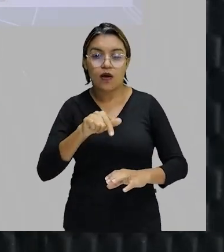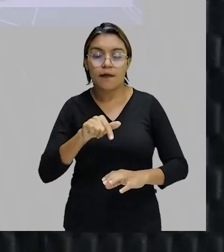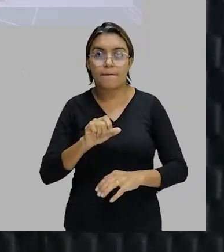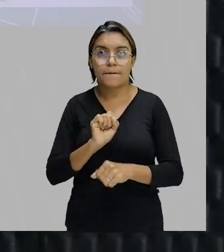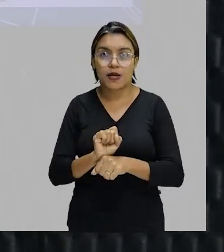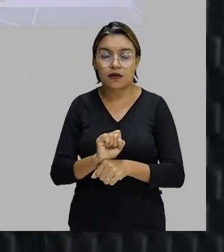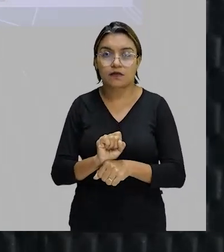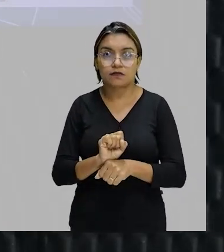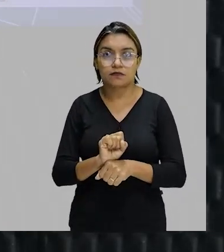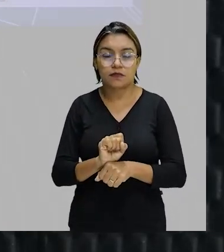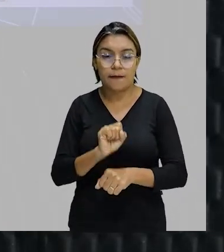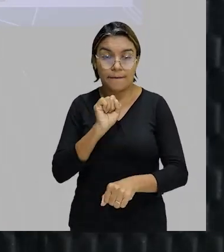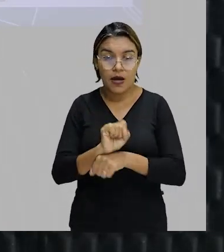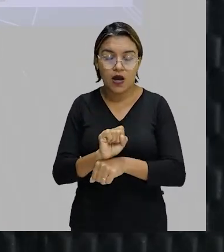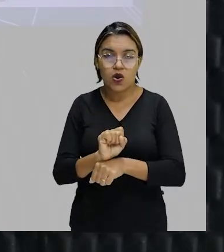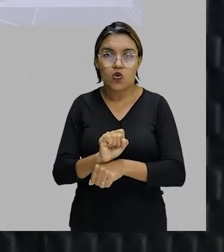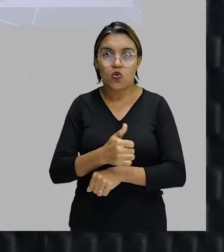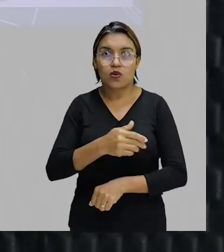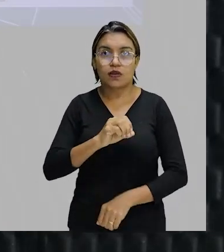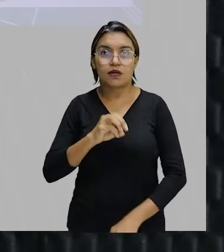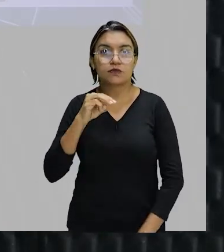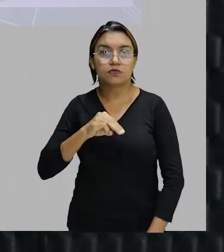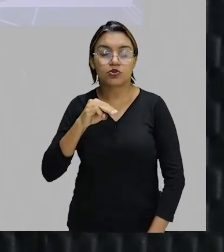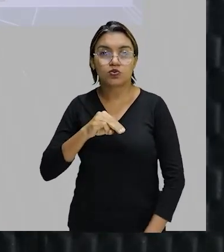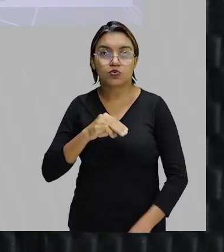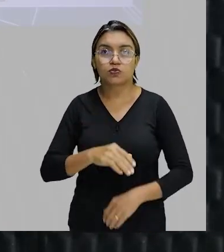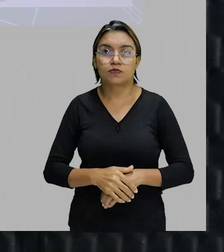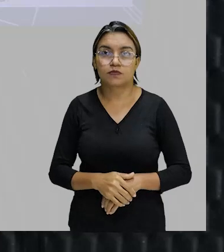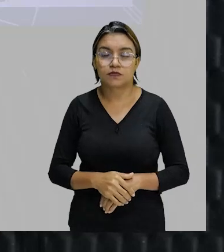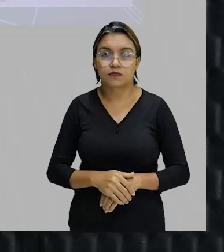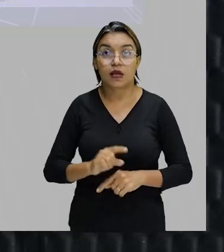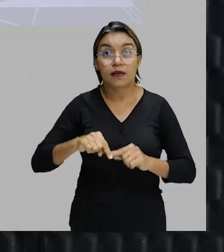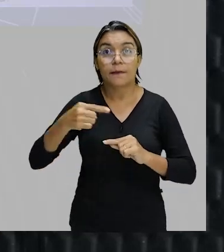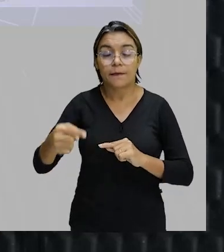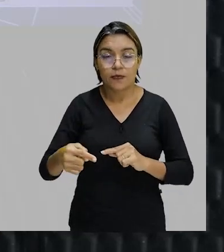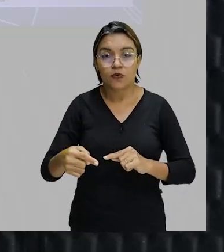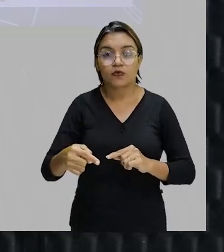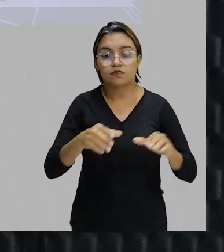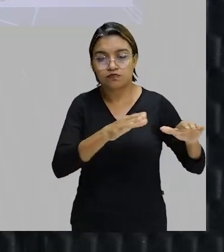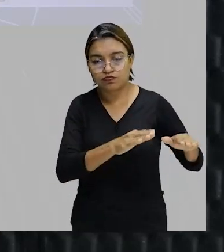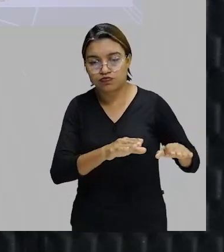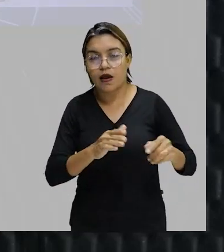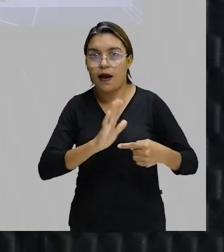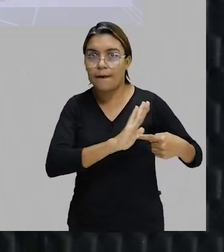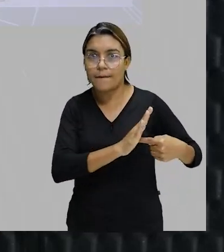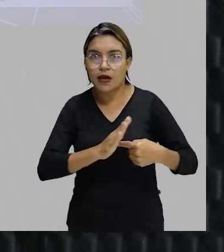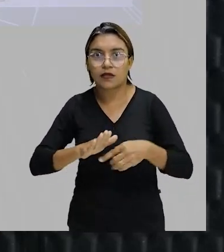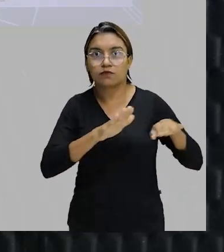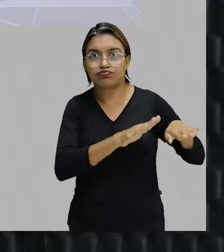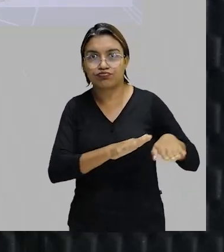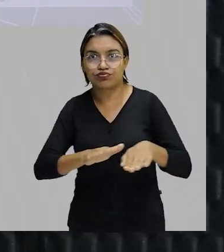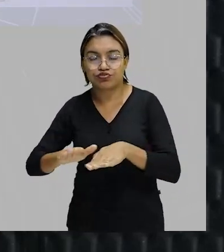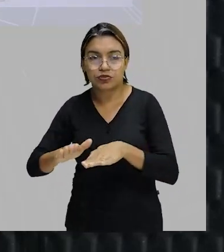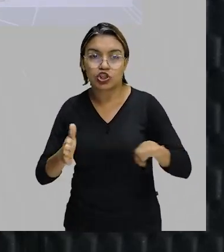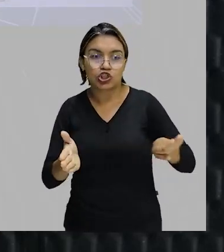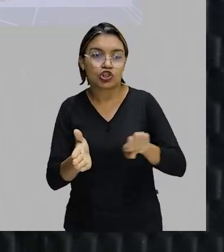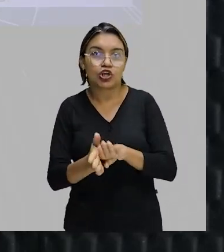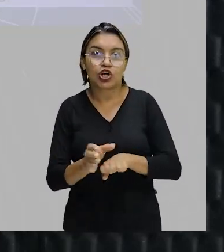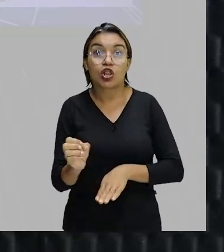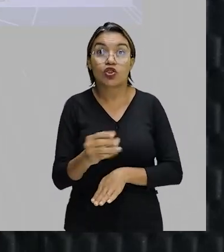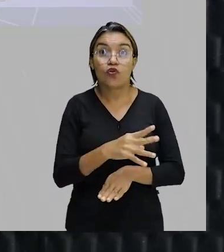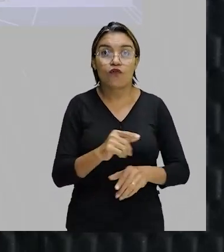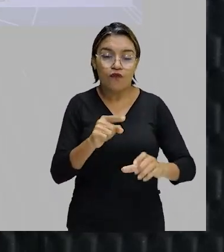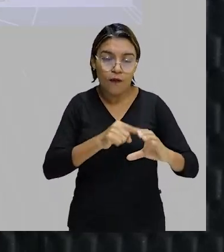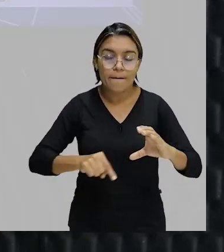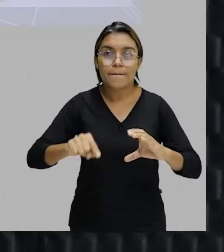sim a máquina. Então, parou aqui 10 minutos, tem que fazer. 10 minutos depois, a máquina vai rodar e chega um novo pneu. Marcos, e se